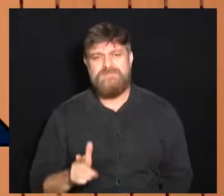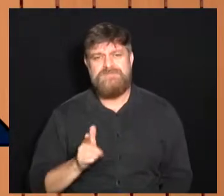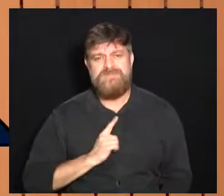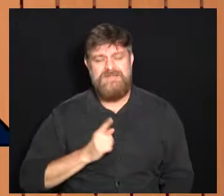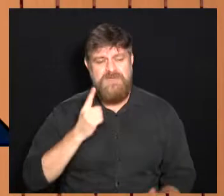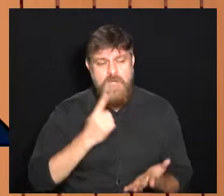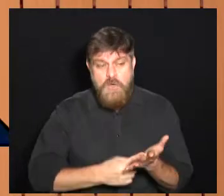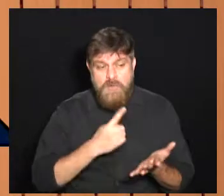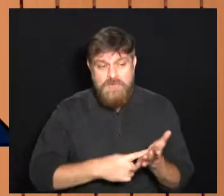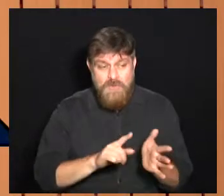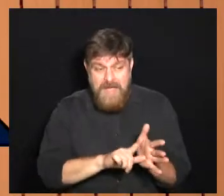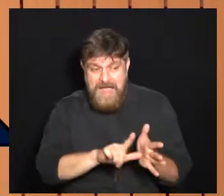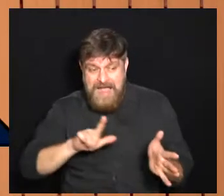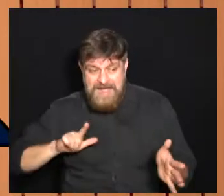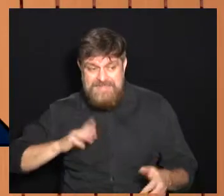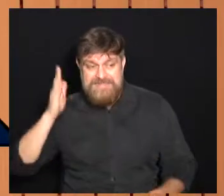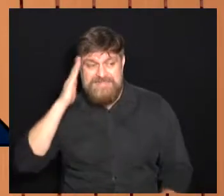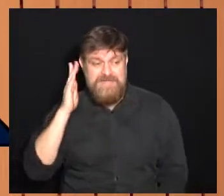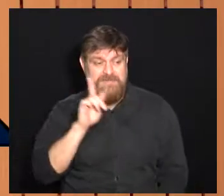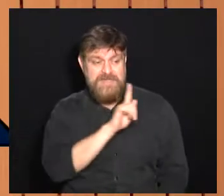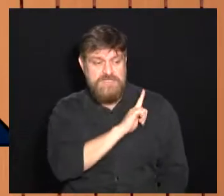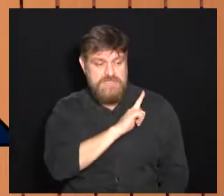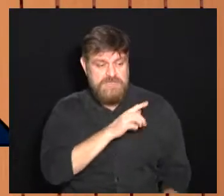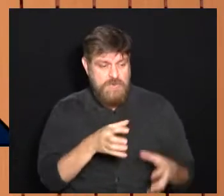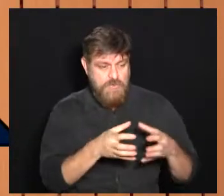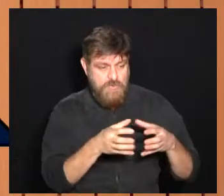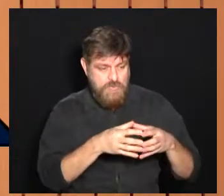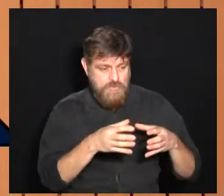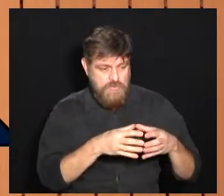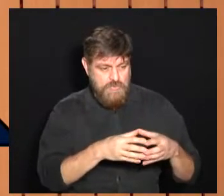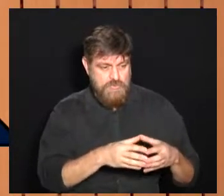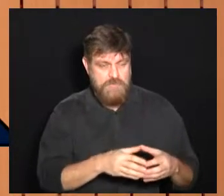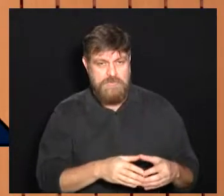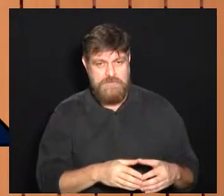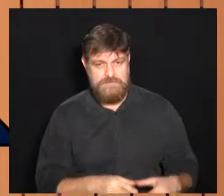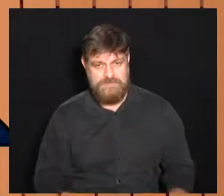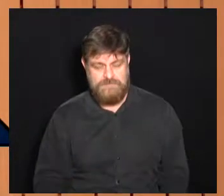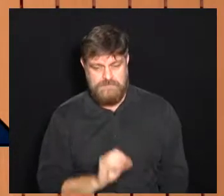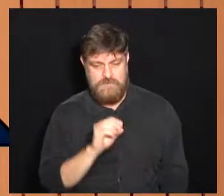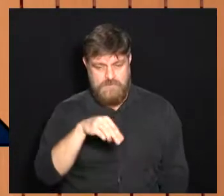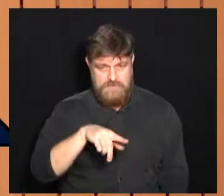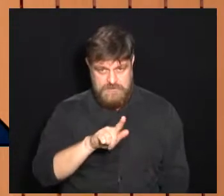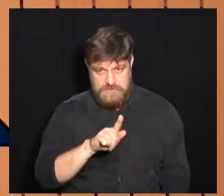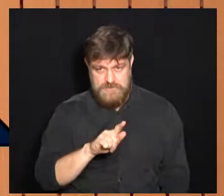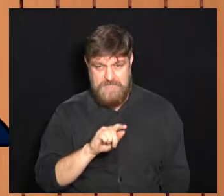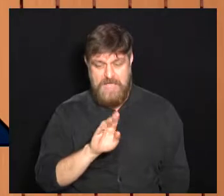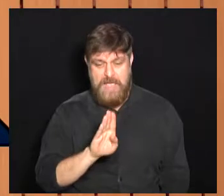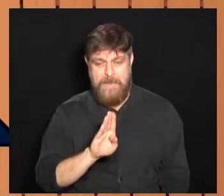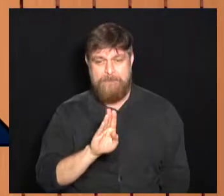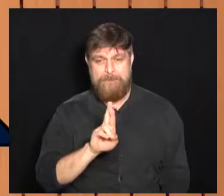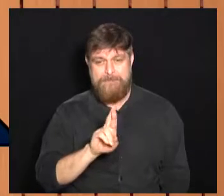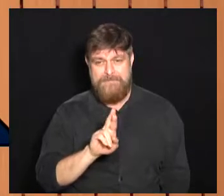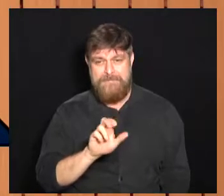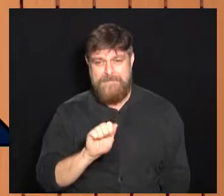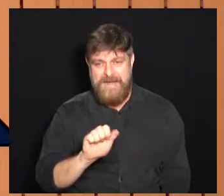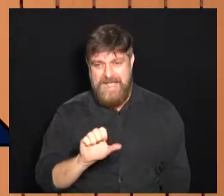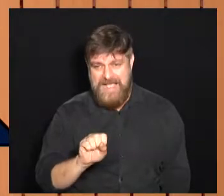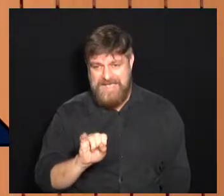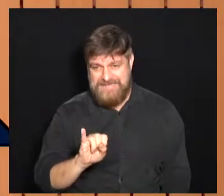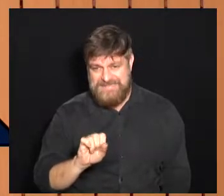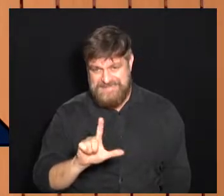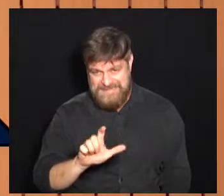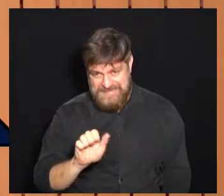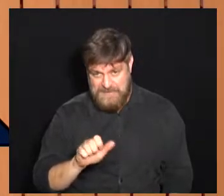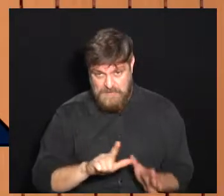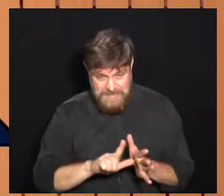aviso prévio para rescisão do contrato com a empresa AOS Brasileirinhos. Segunda